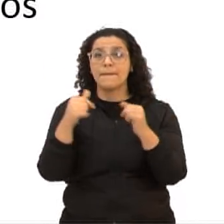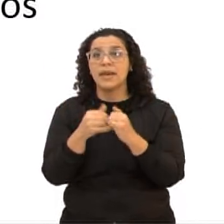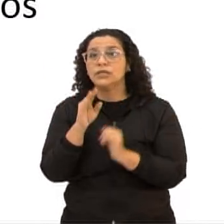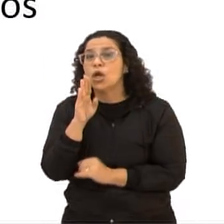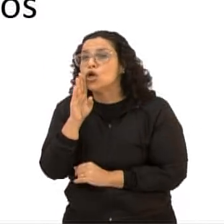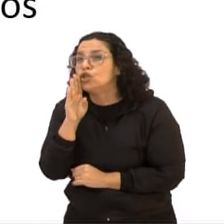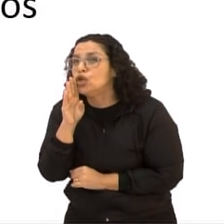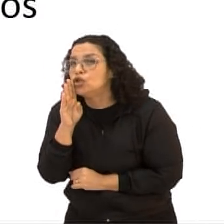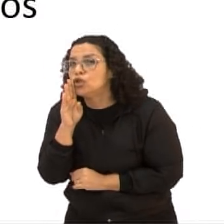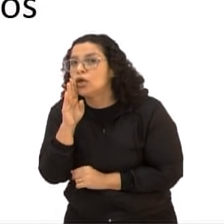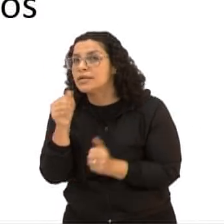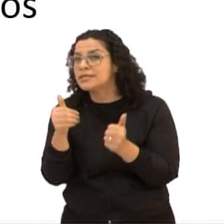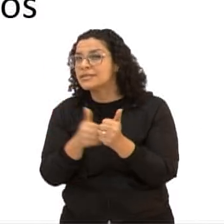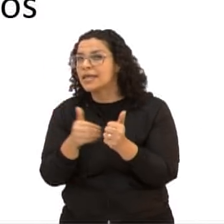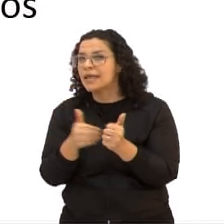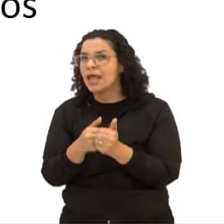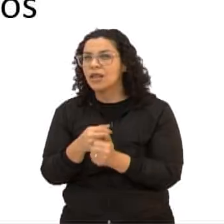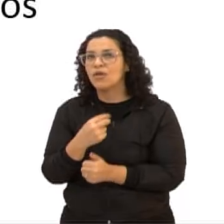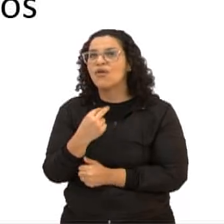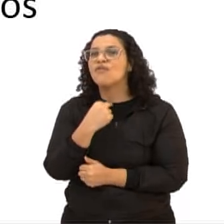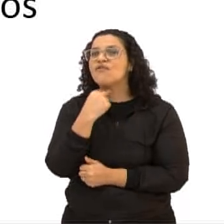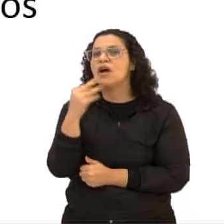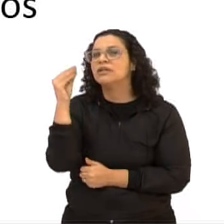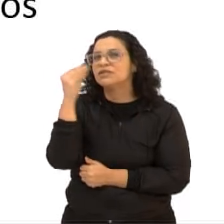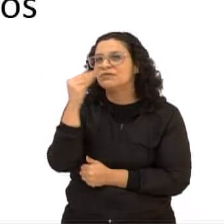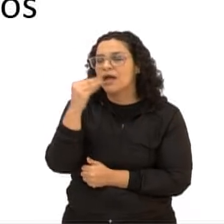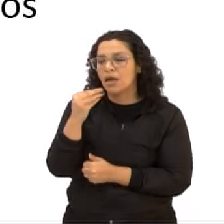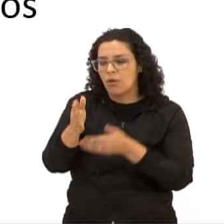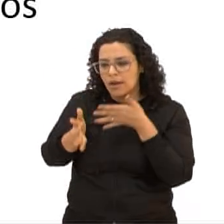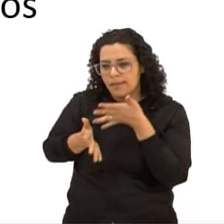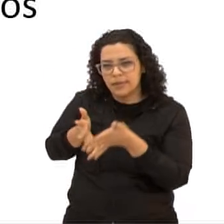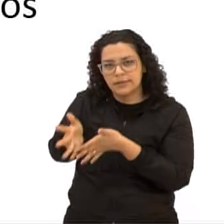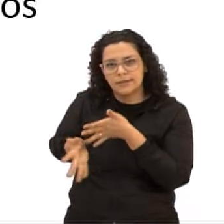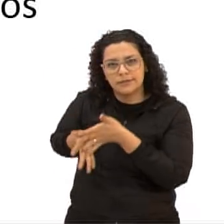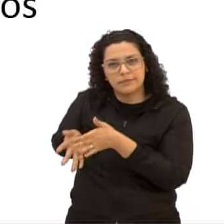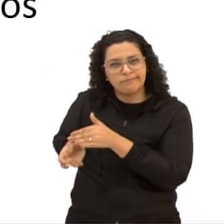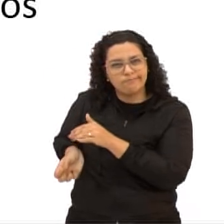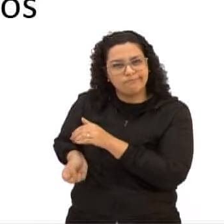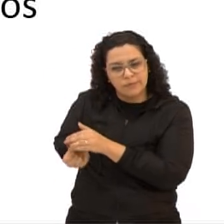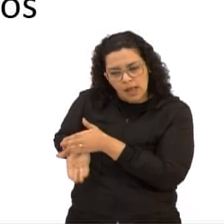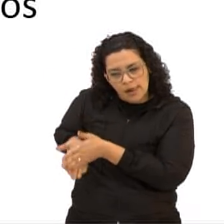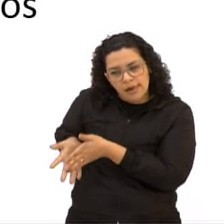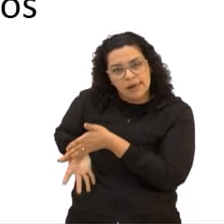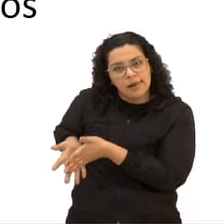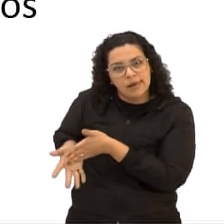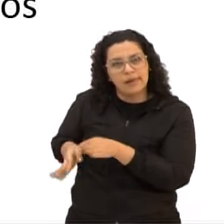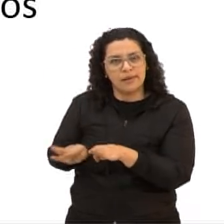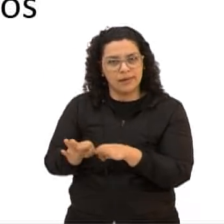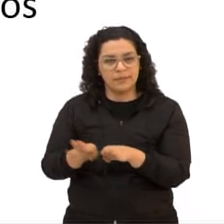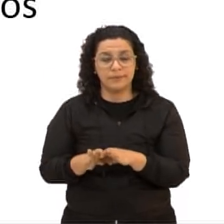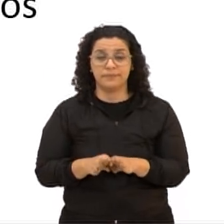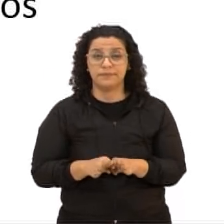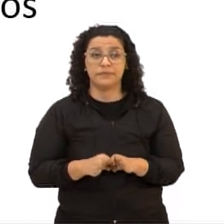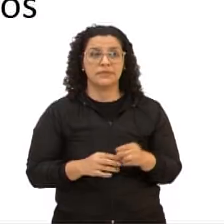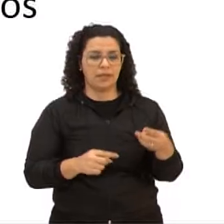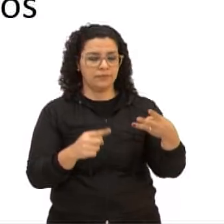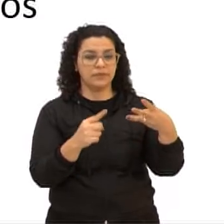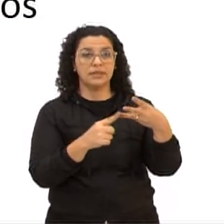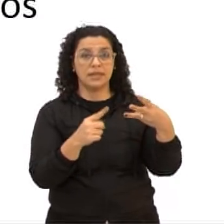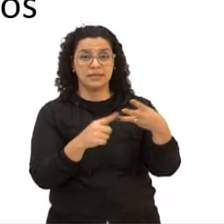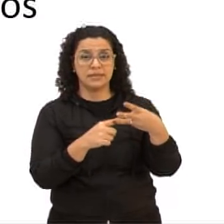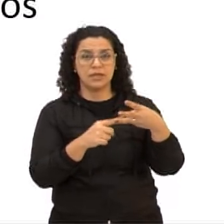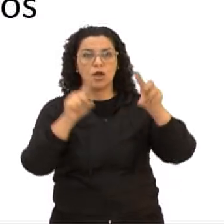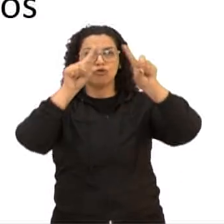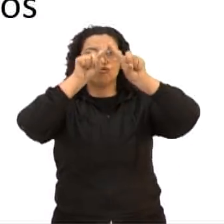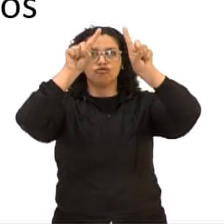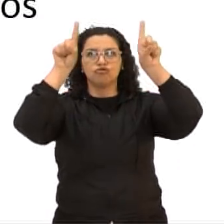dizer, são os pontinhos, né? Aí você vai perceber que, na verdade, está dando um sinal de sussurro para a mensagem. Aí você também tem a forma de